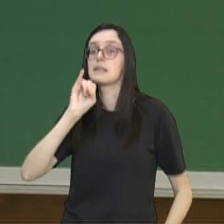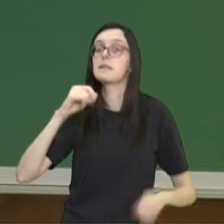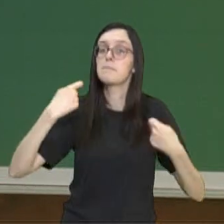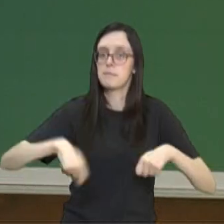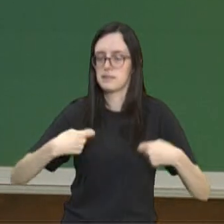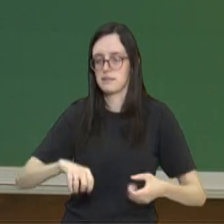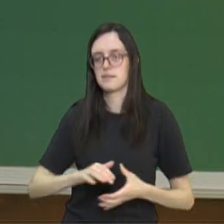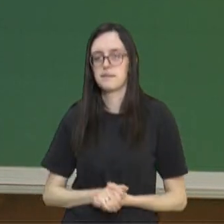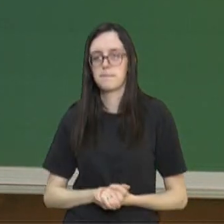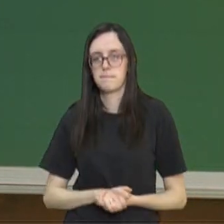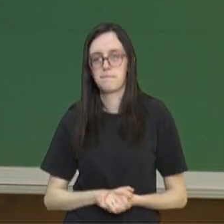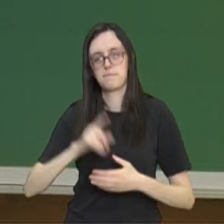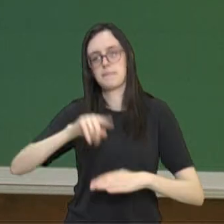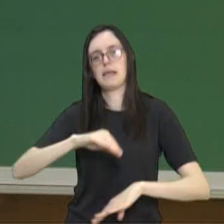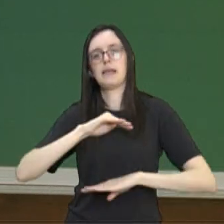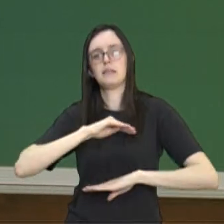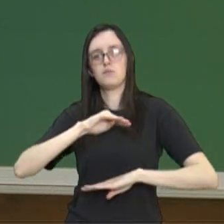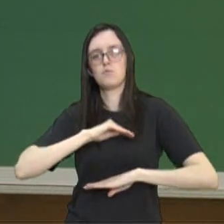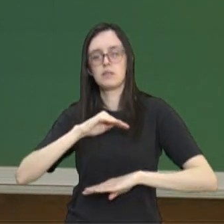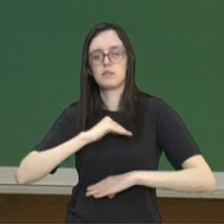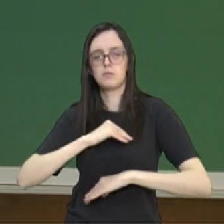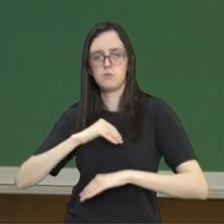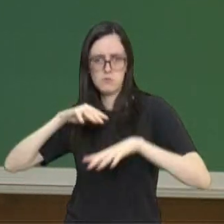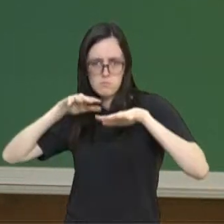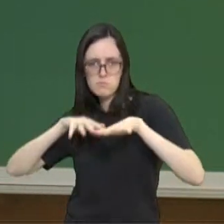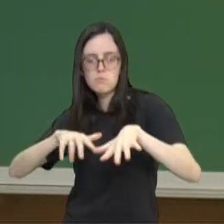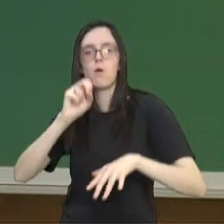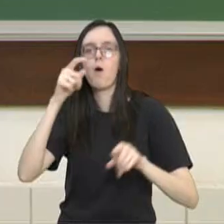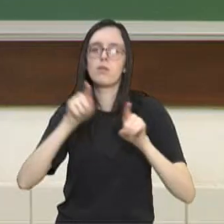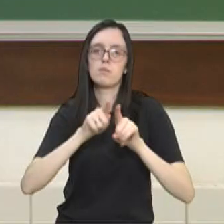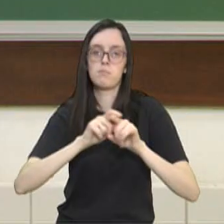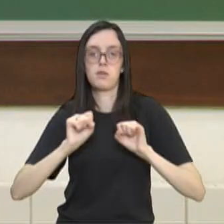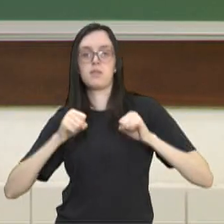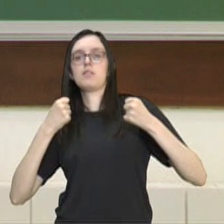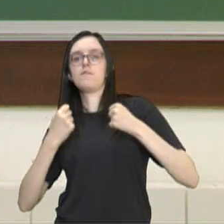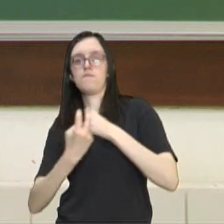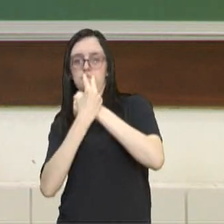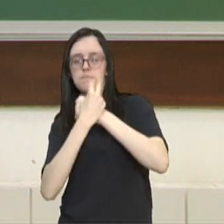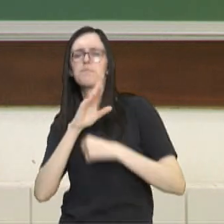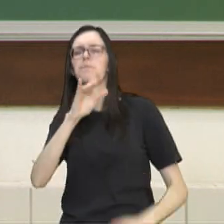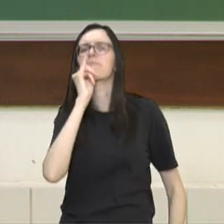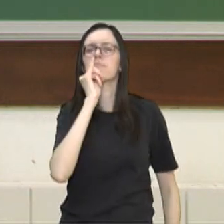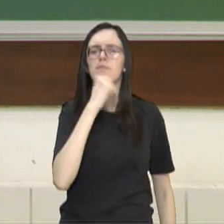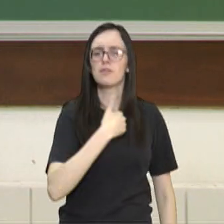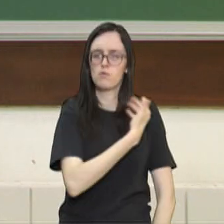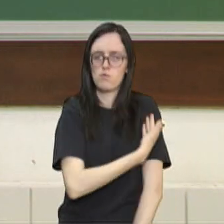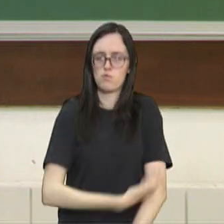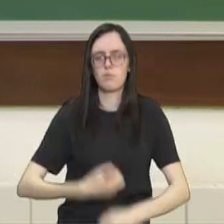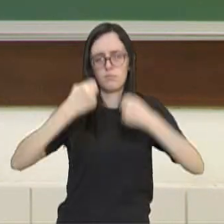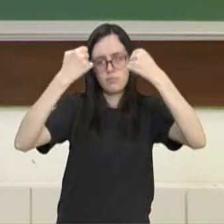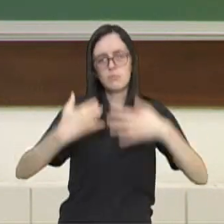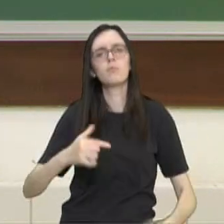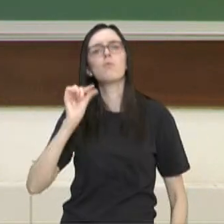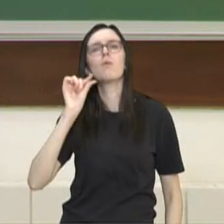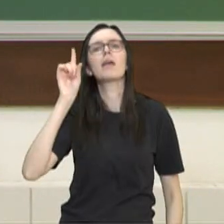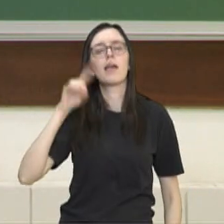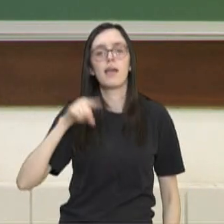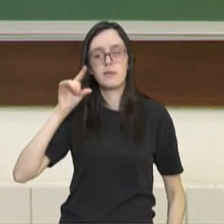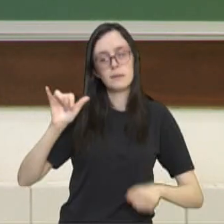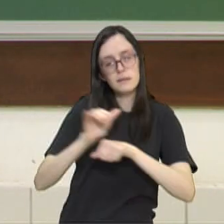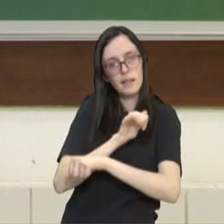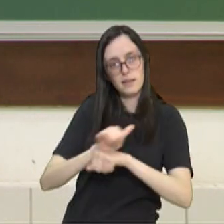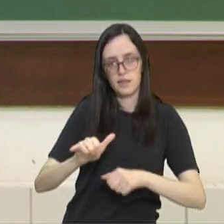futsal, permite substituições ilimitadas, como eu acabei de falar, e um jogador substituto pode voltar à quadra novamente